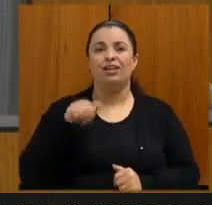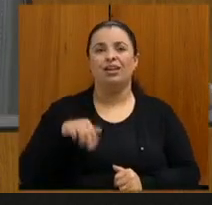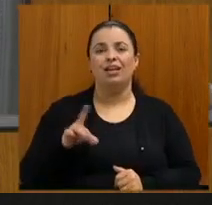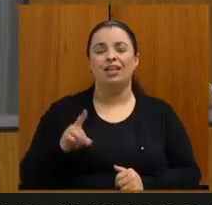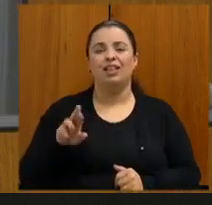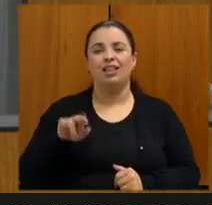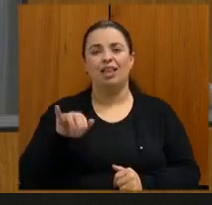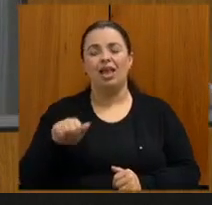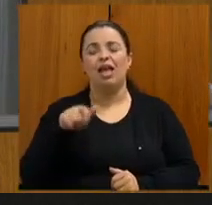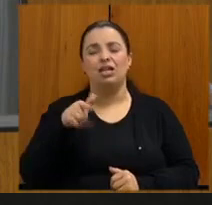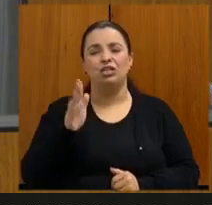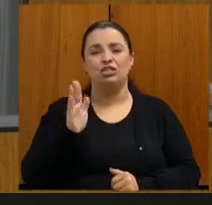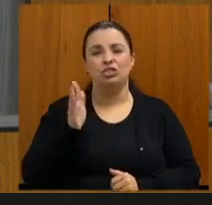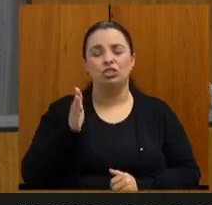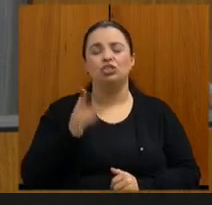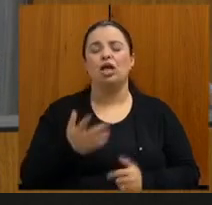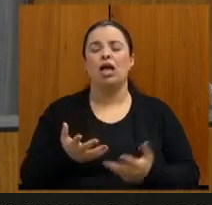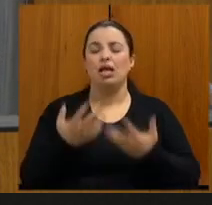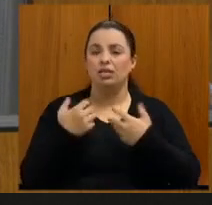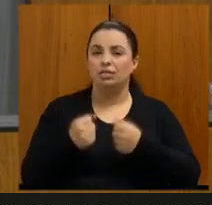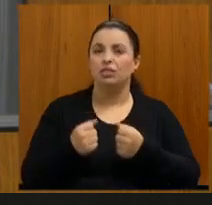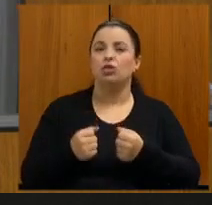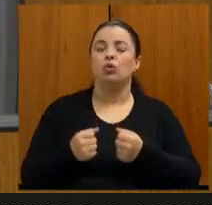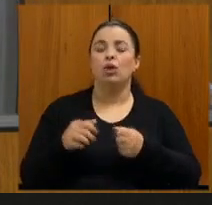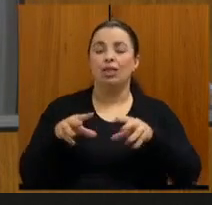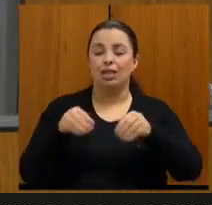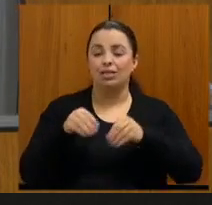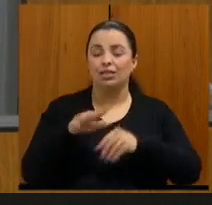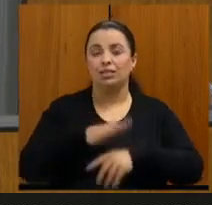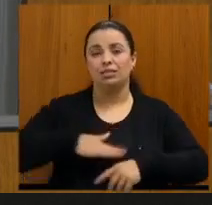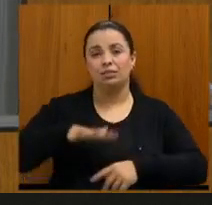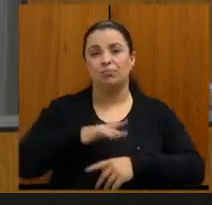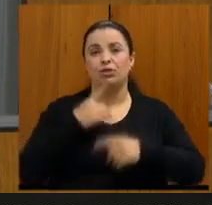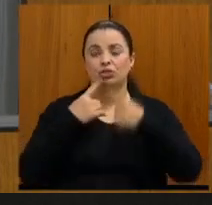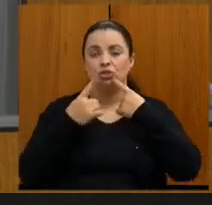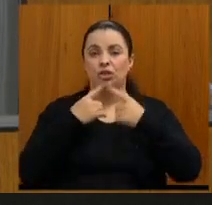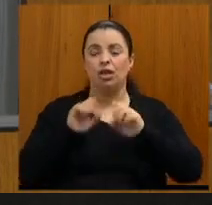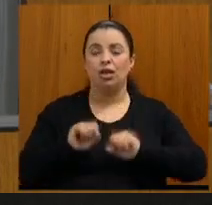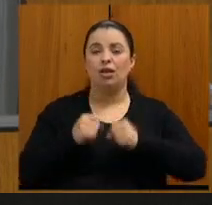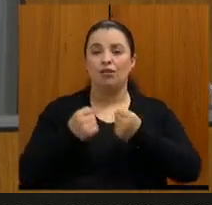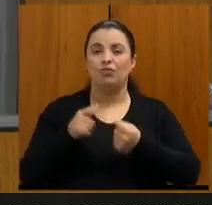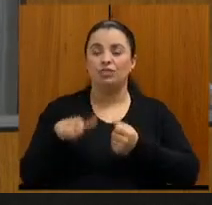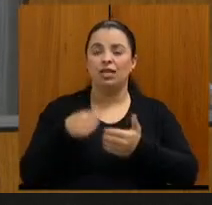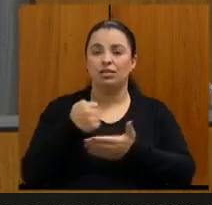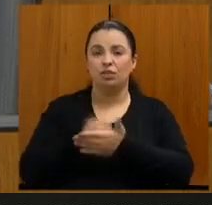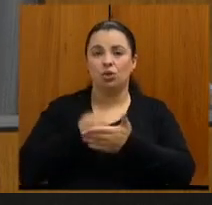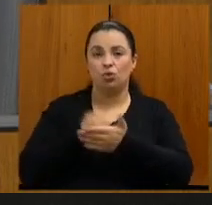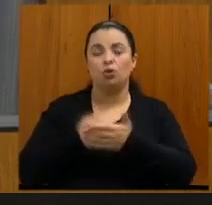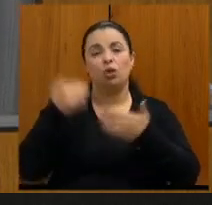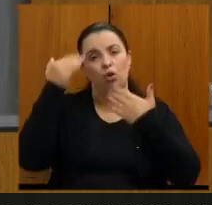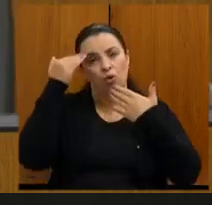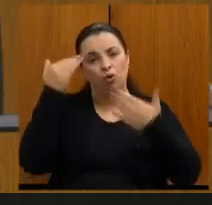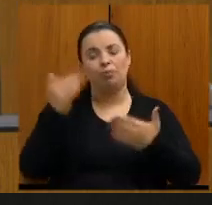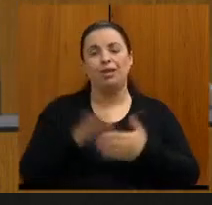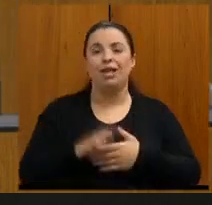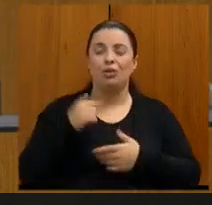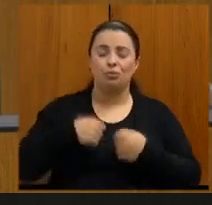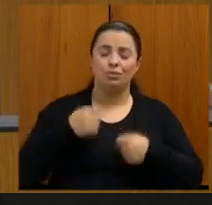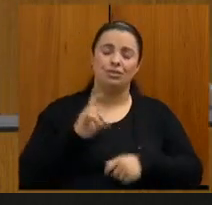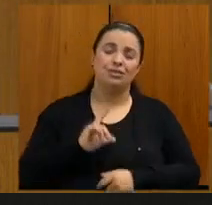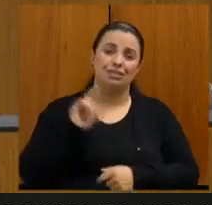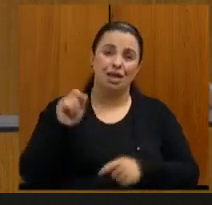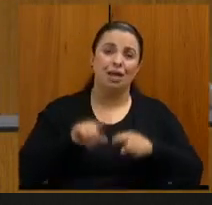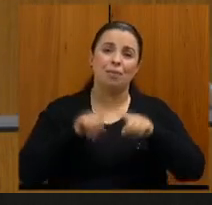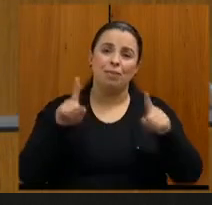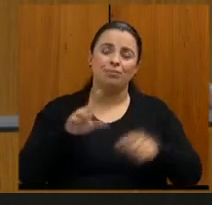movimentos e acolher essa escura também de trazer esse espaço de algo e reforça nessa luta Tá bom muito obrigado eu vou ter que sair mas